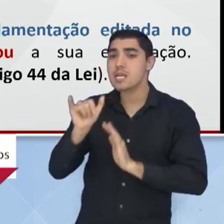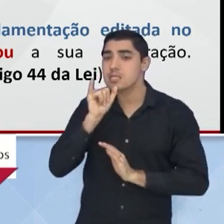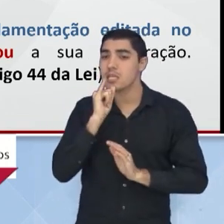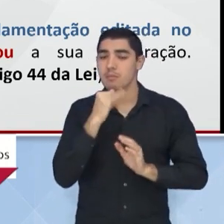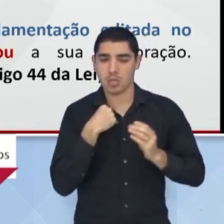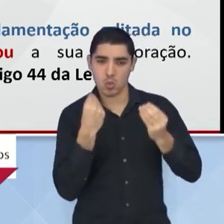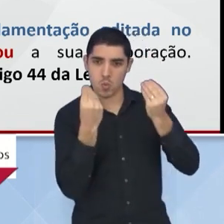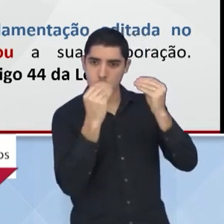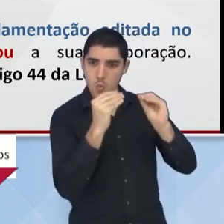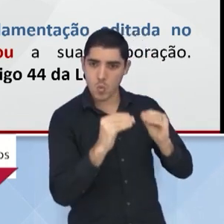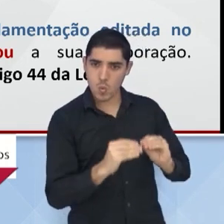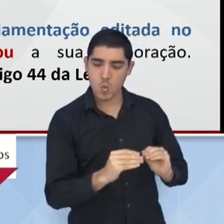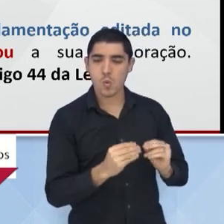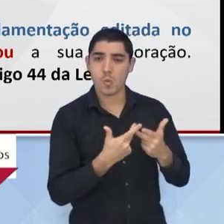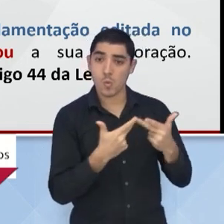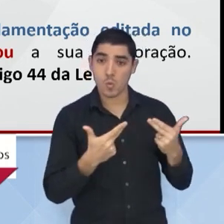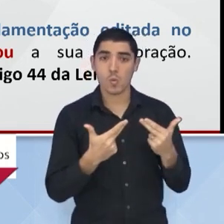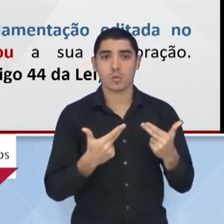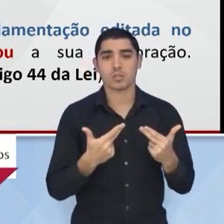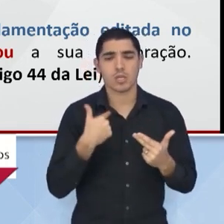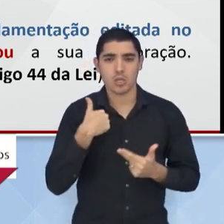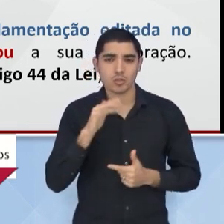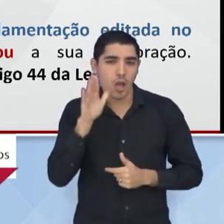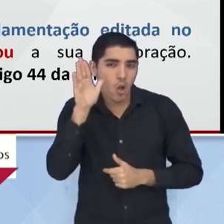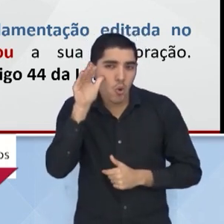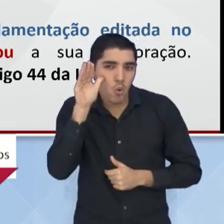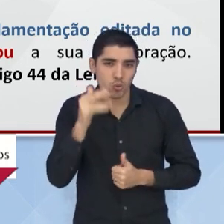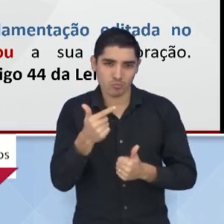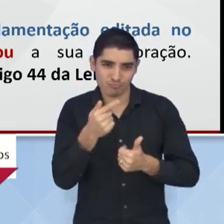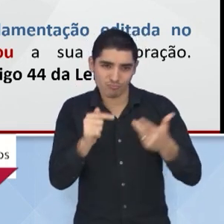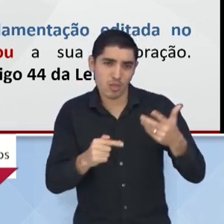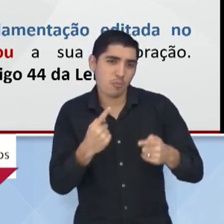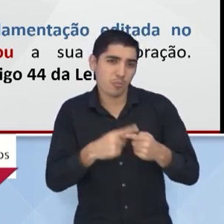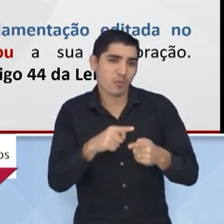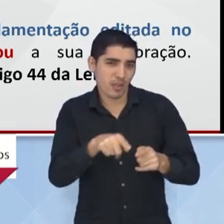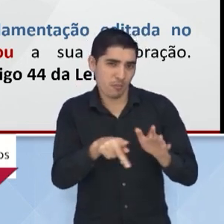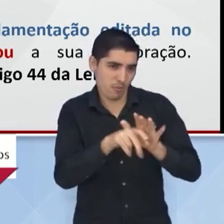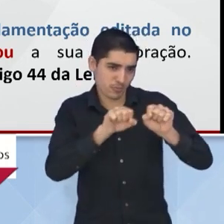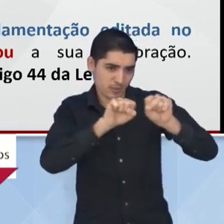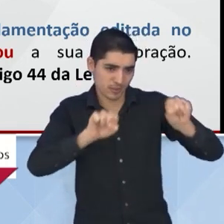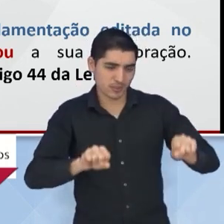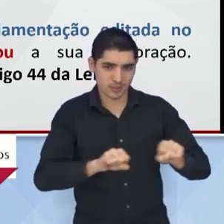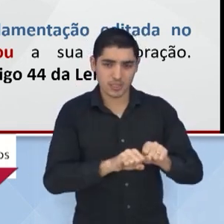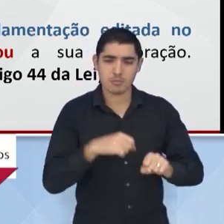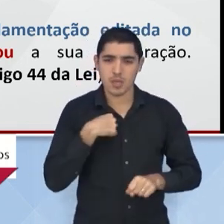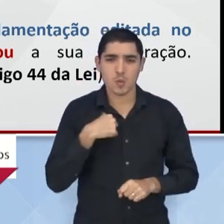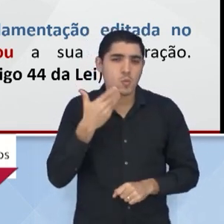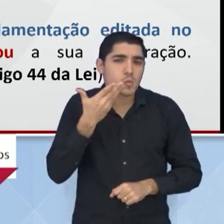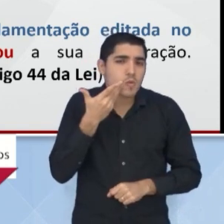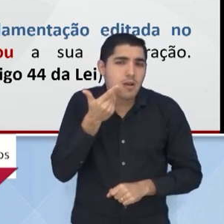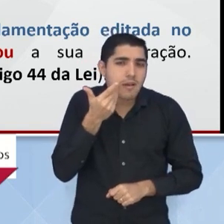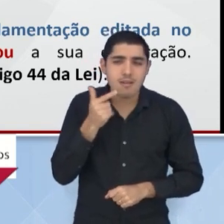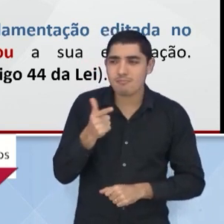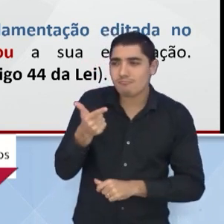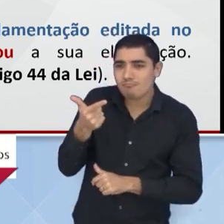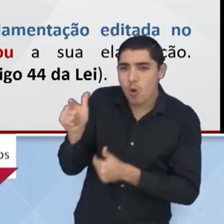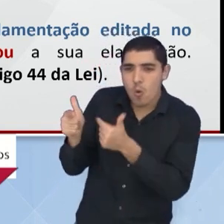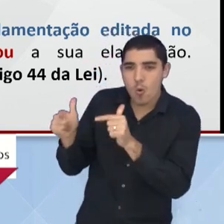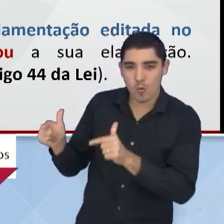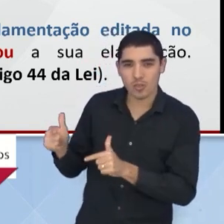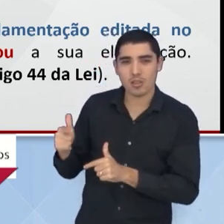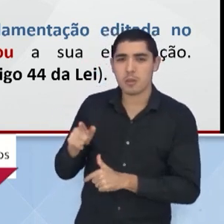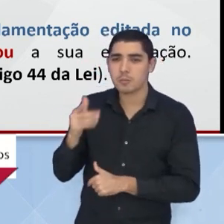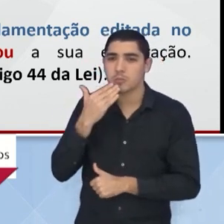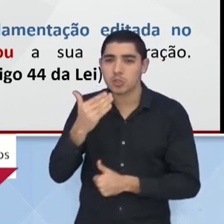precisa eu tive a curiosidade de pesqu olhar né como é processo eletrônico o que os meus colegas diretores fizeram então olhei lá Vi tem gente que pediu